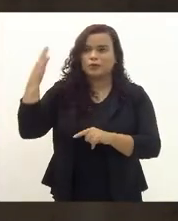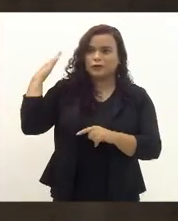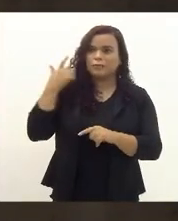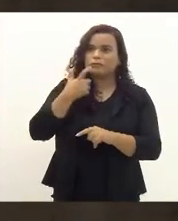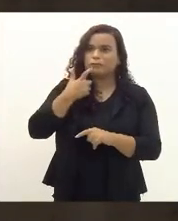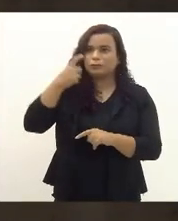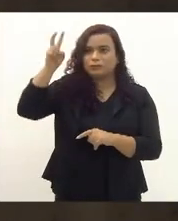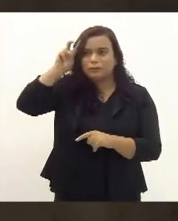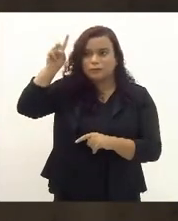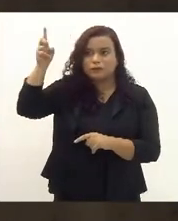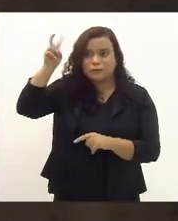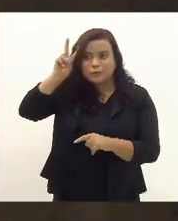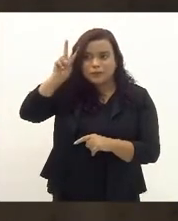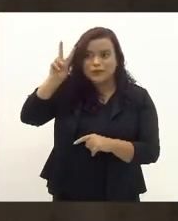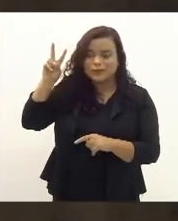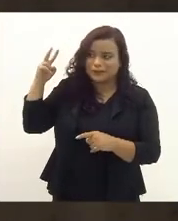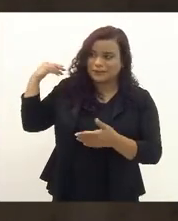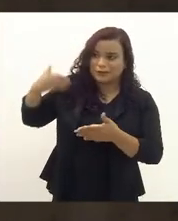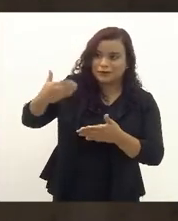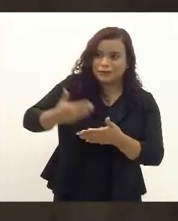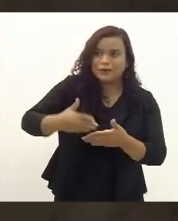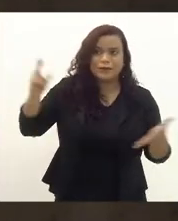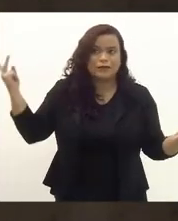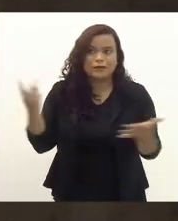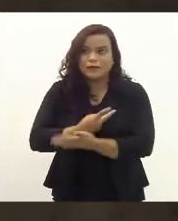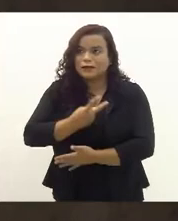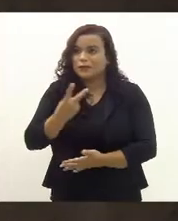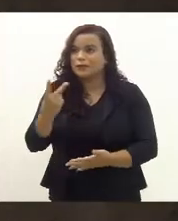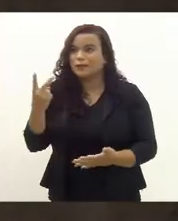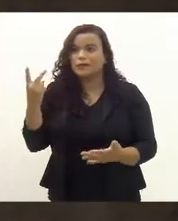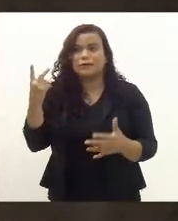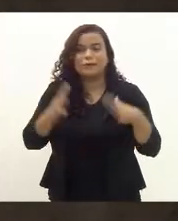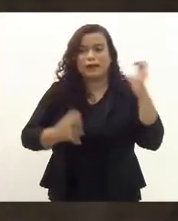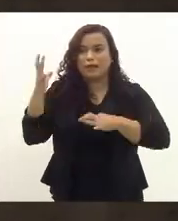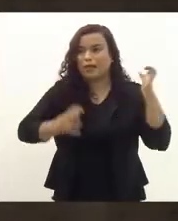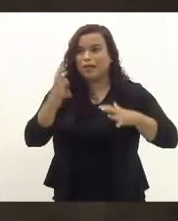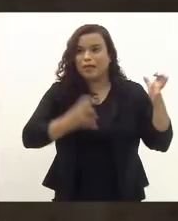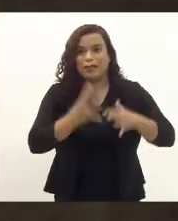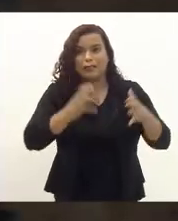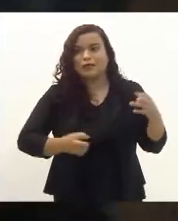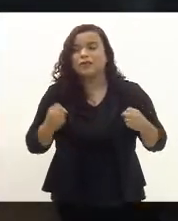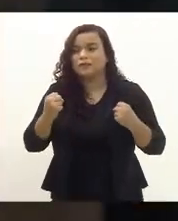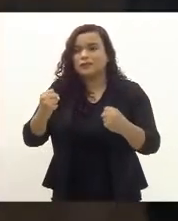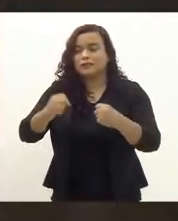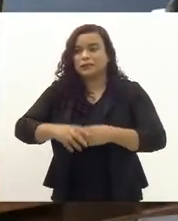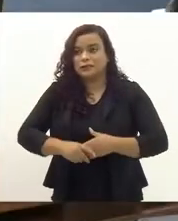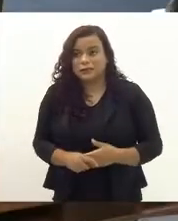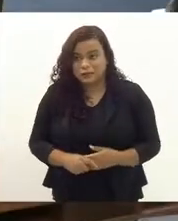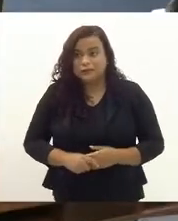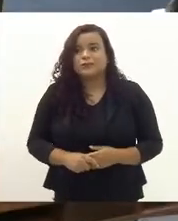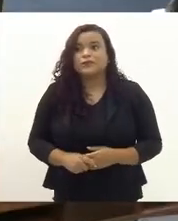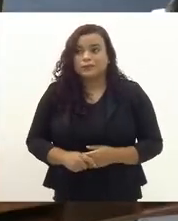dois dias a situação foi ao limite das tensões aqui ó